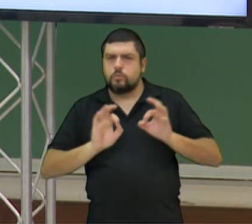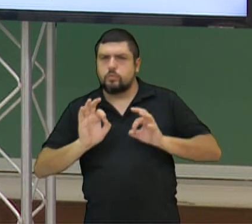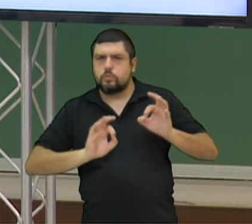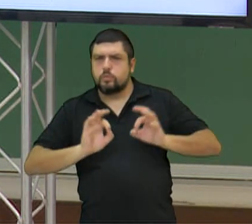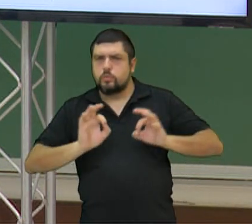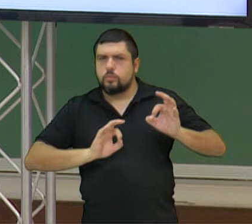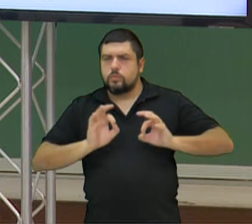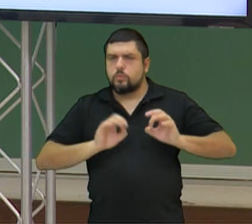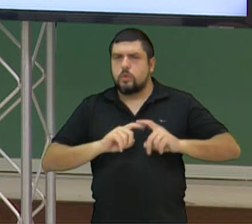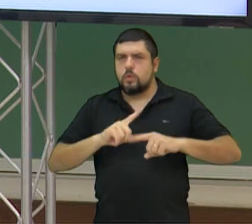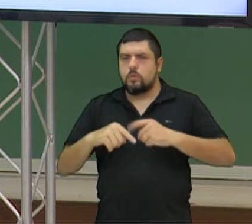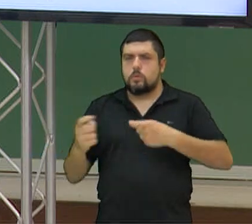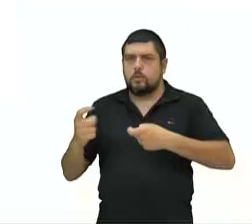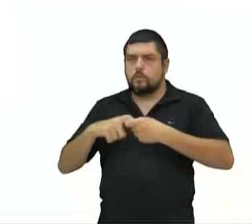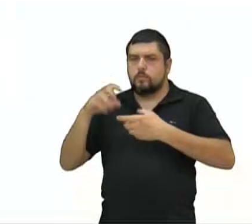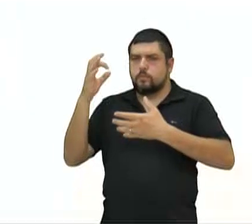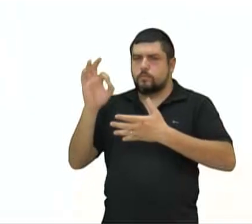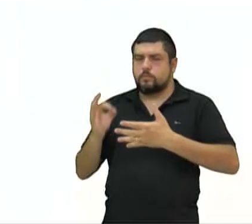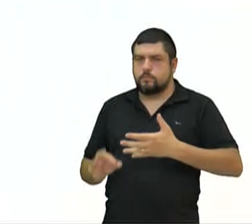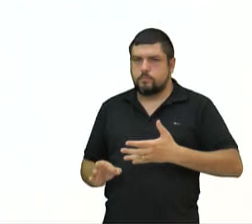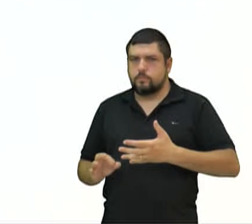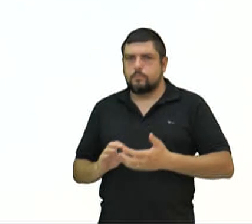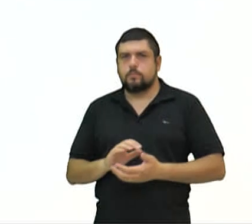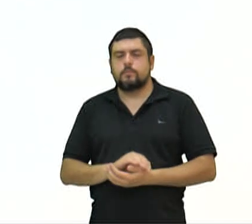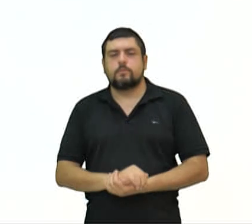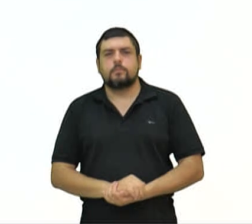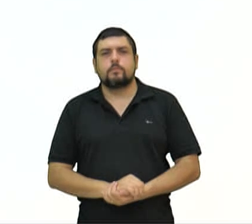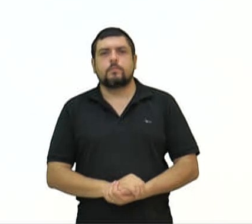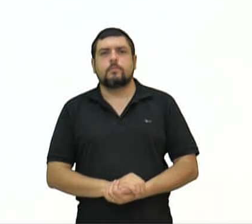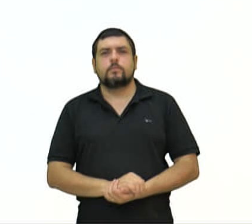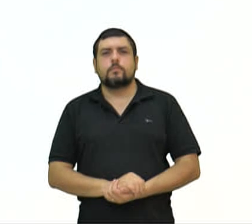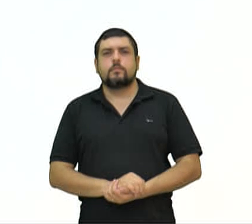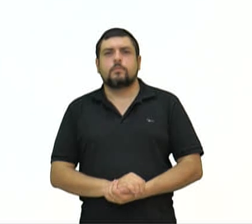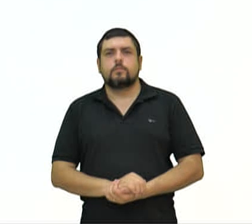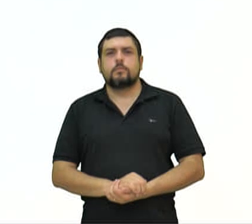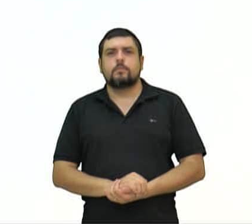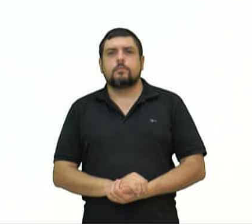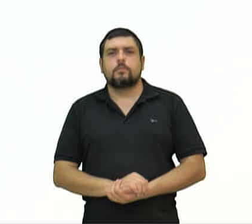pouco a gente responde aí com vocês, beleza? Até mais!